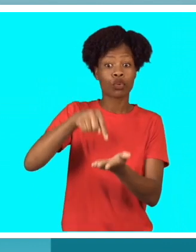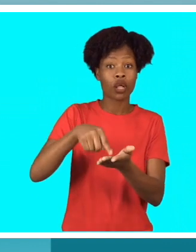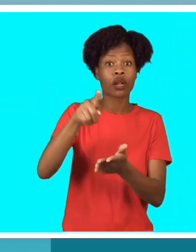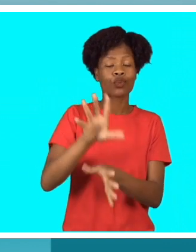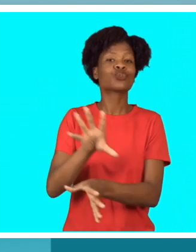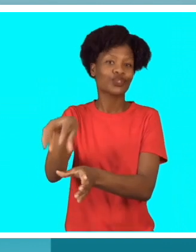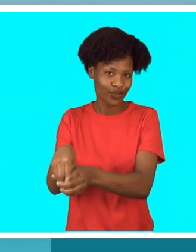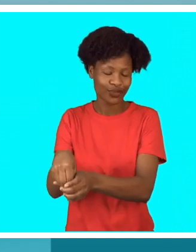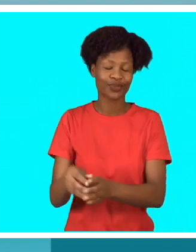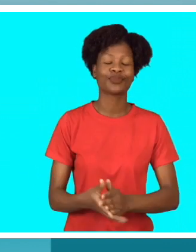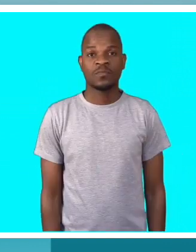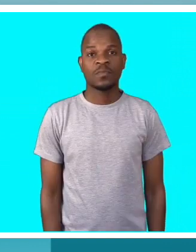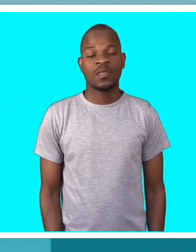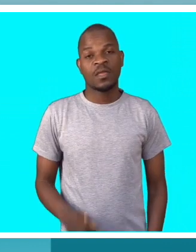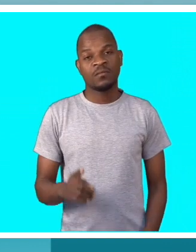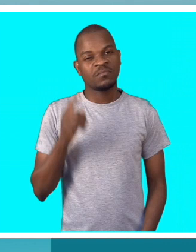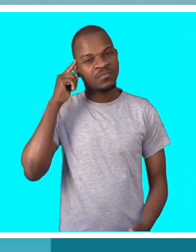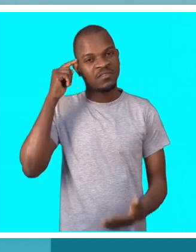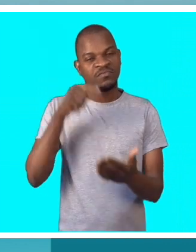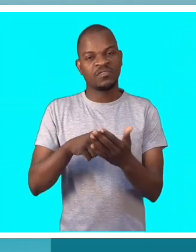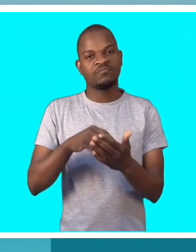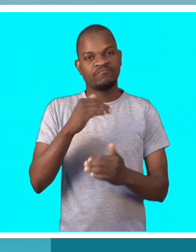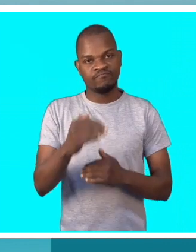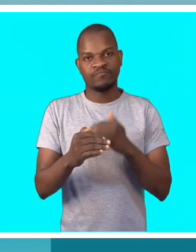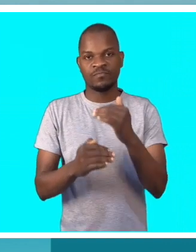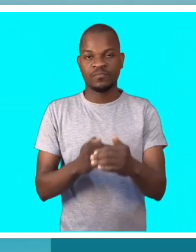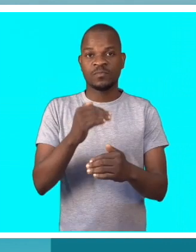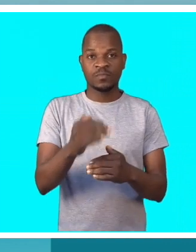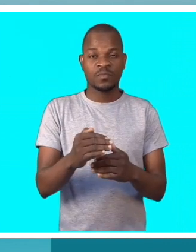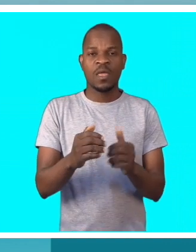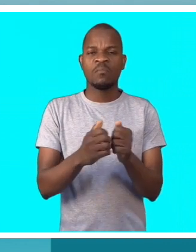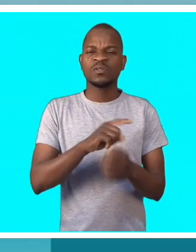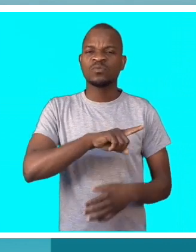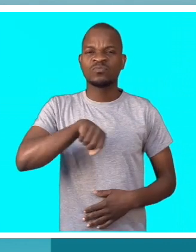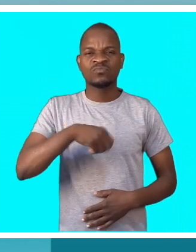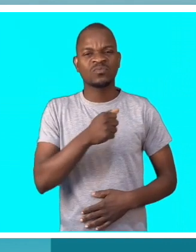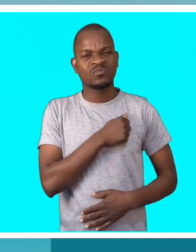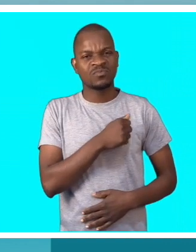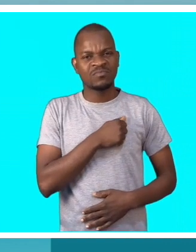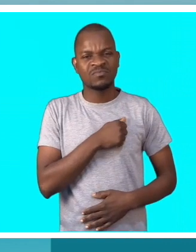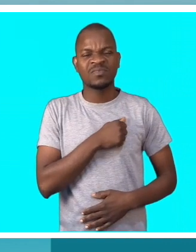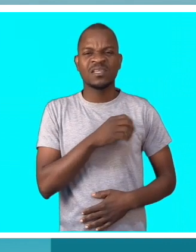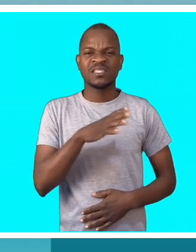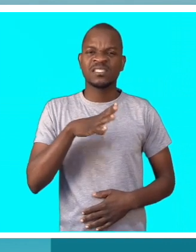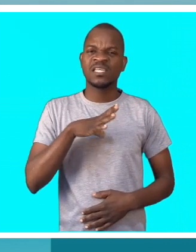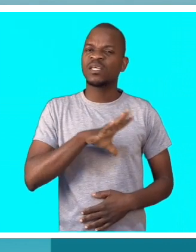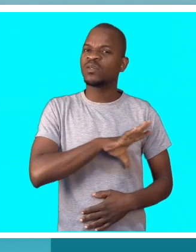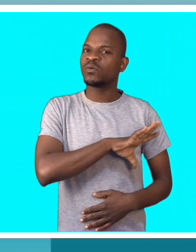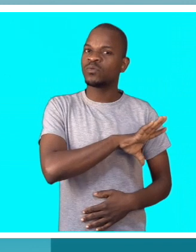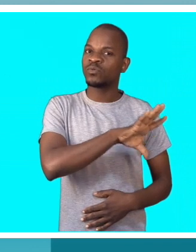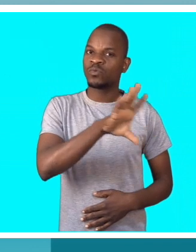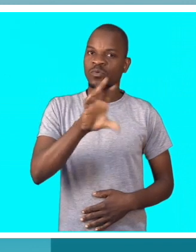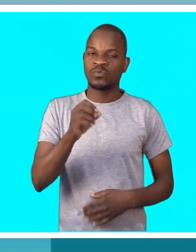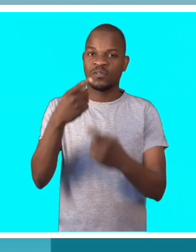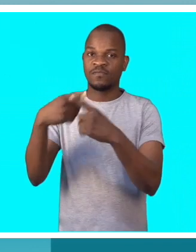serão inclusivas. É um passo, mas nós estamos a despedir, gostaríamos de ter todas as categorias que